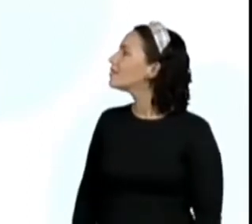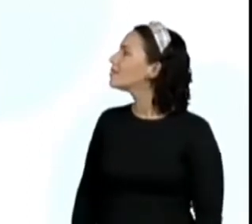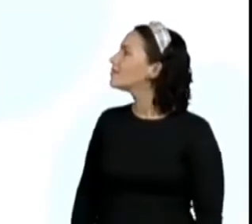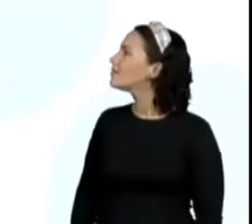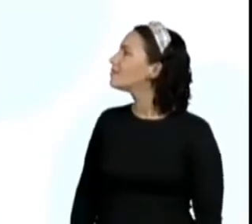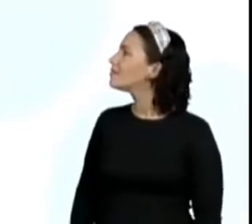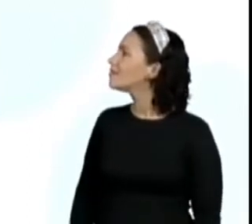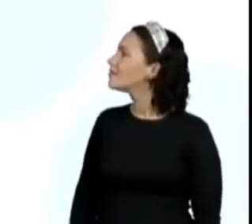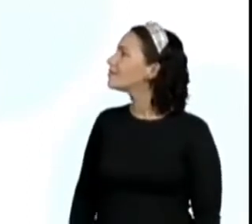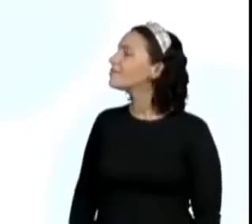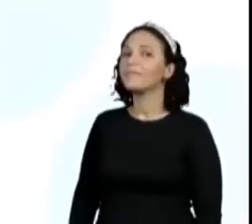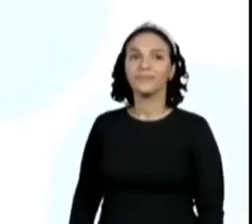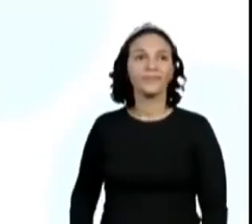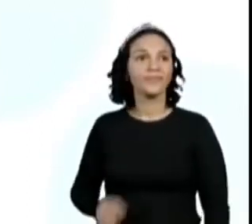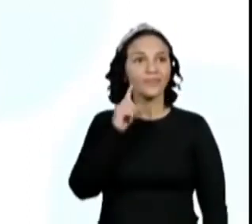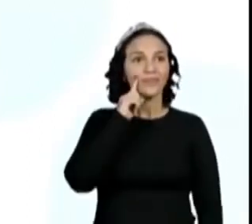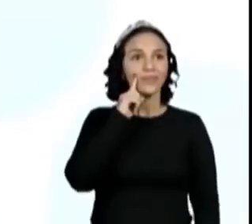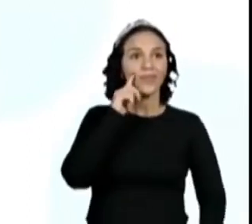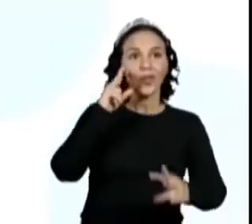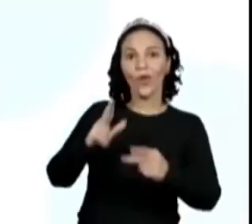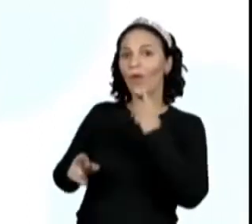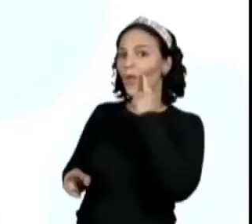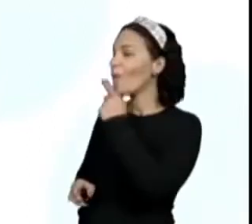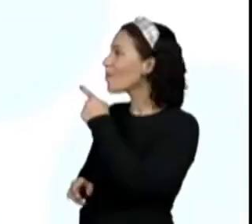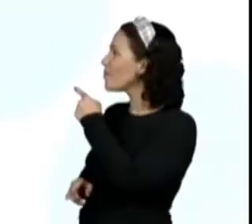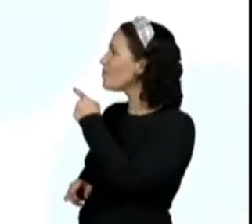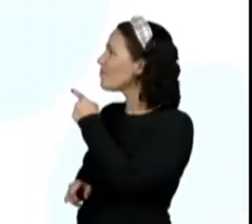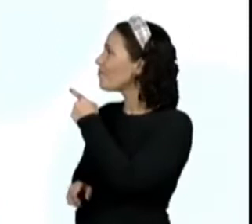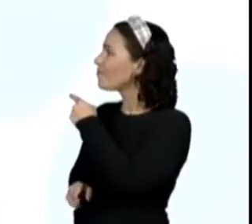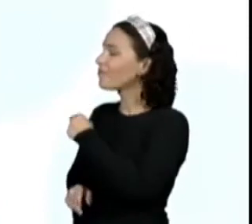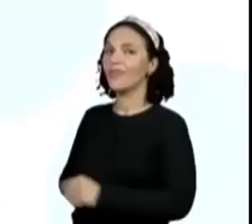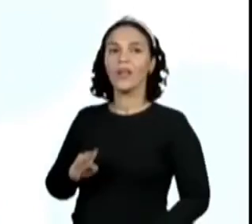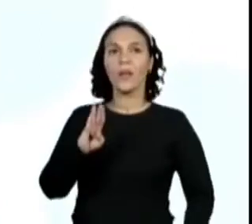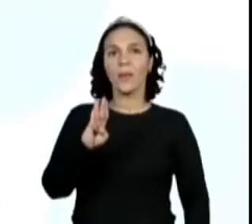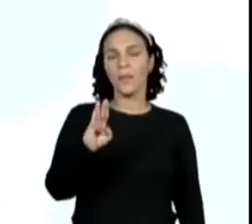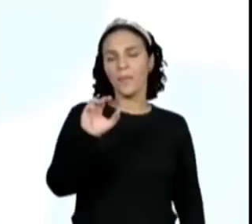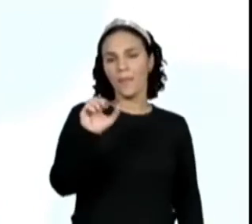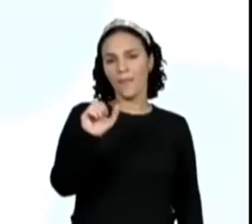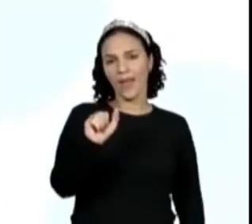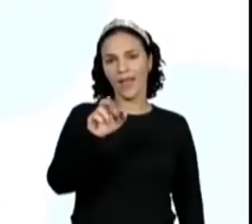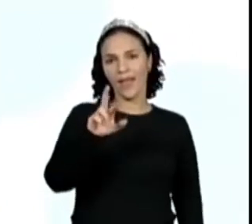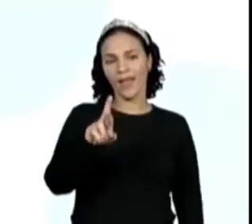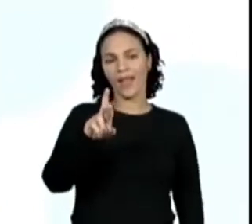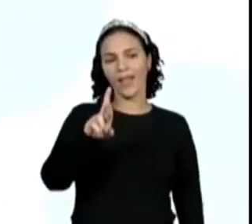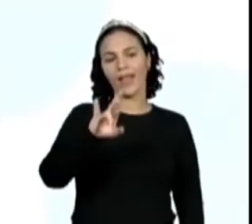Barriga, ó. E eu tenho a palavra barriga escrita aqui, ó, que eu acabei de circular. Barriga.